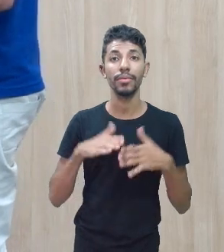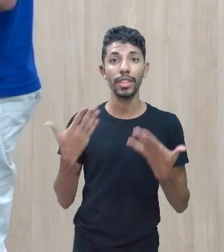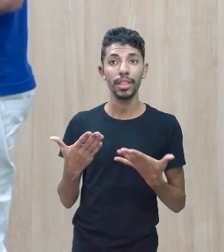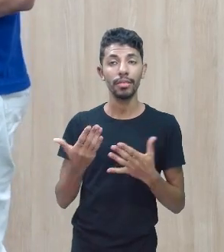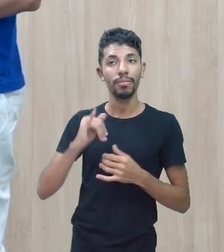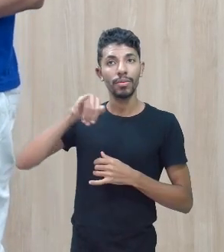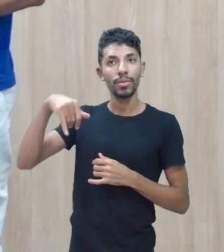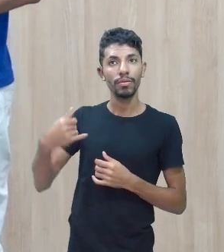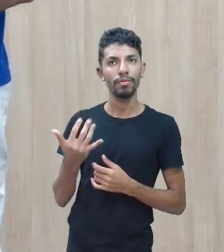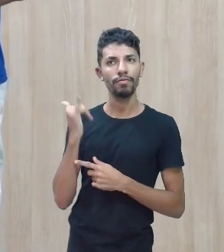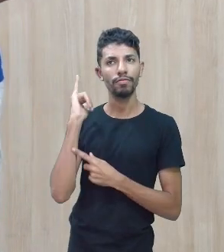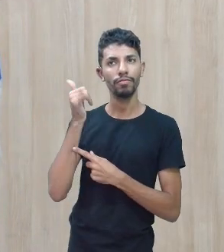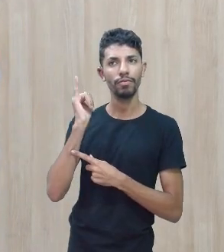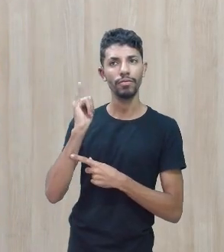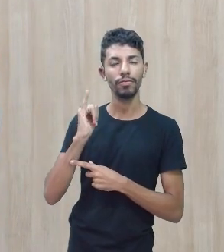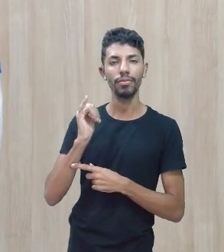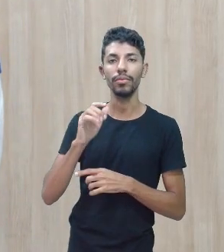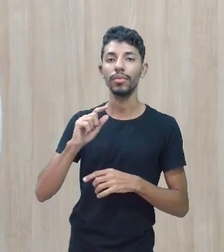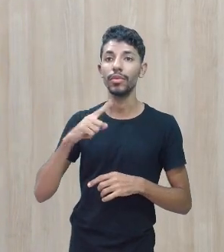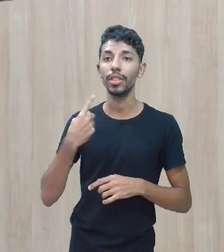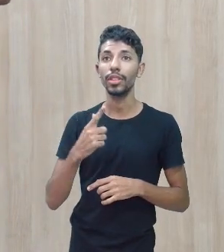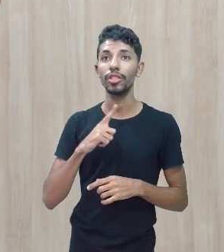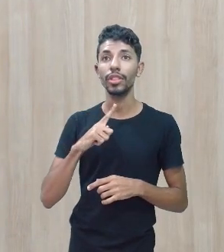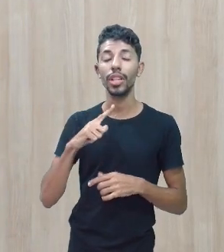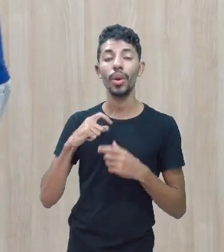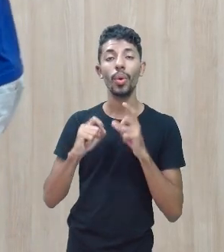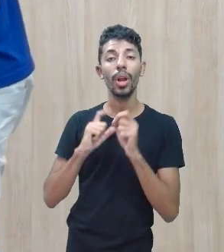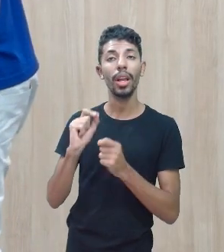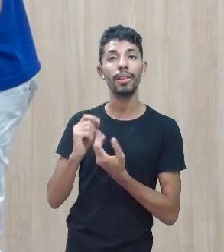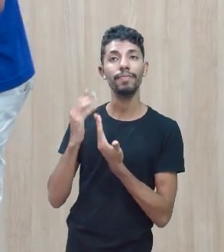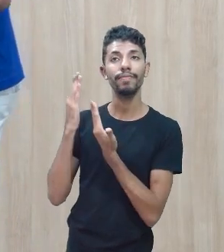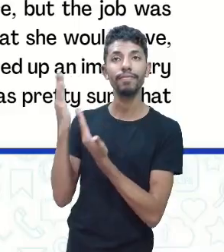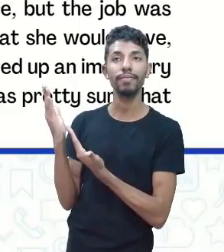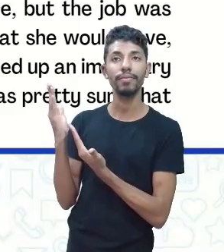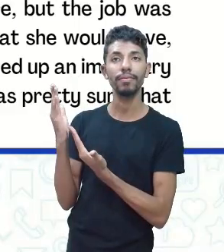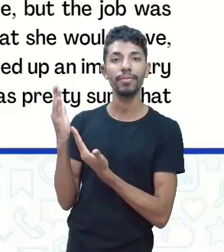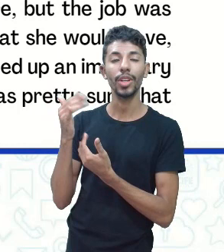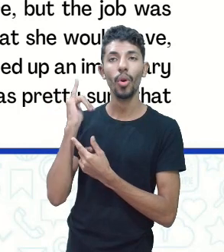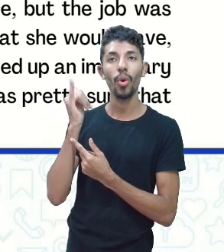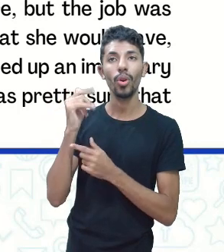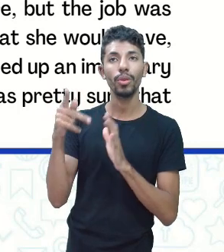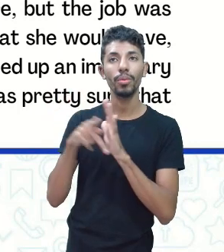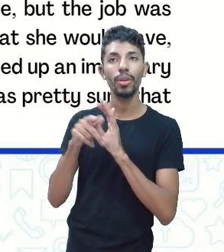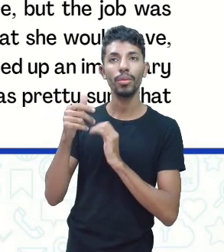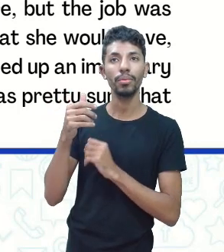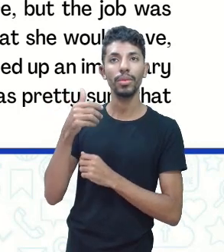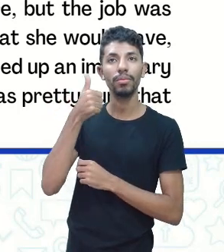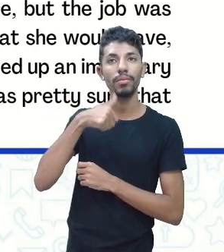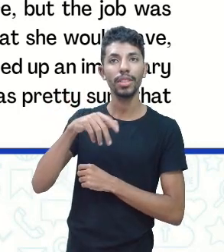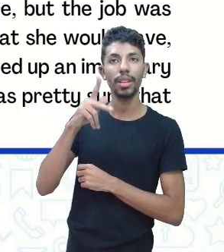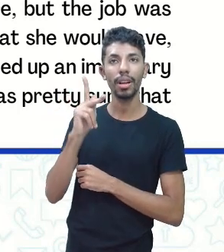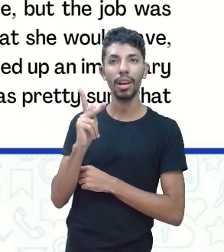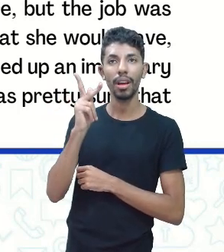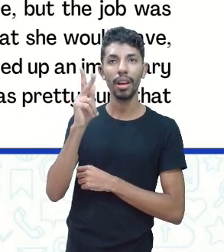esse conto, temos aqui um conto de Christian